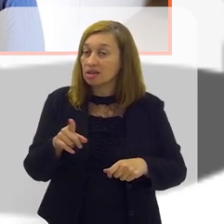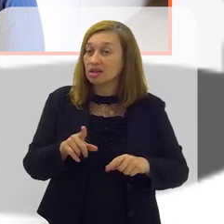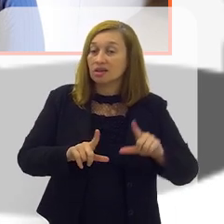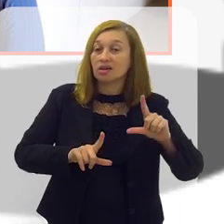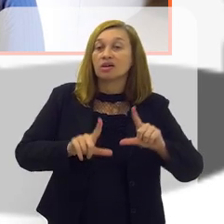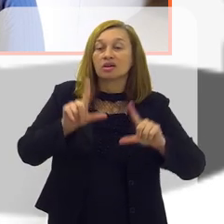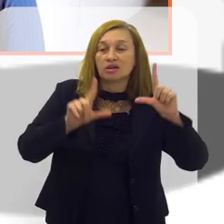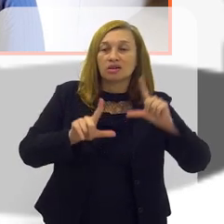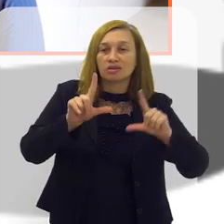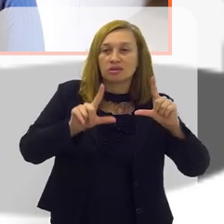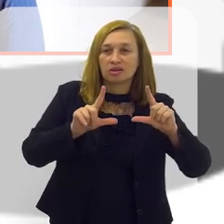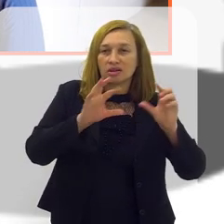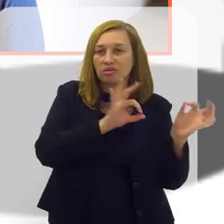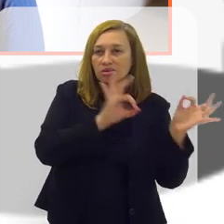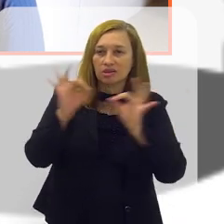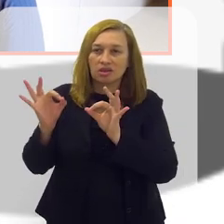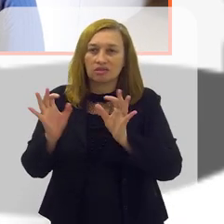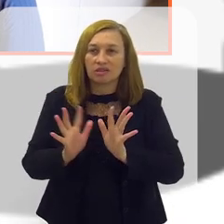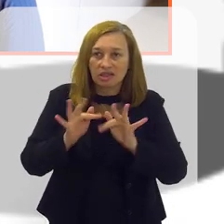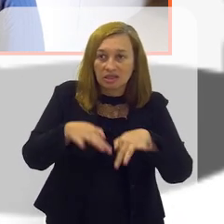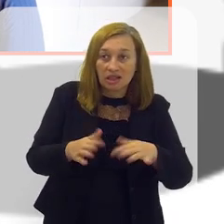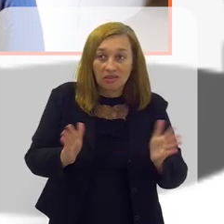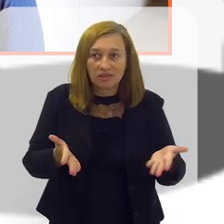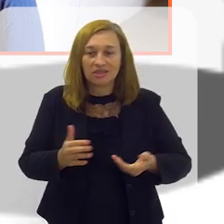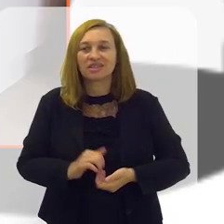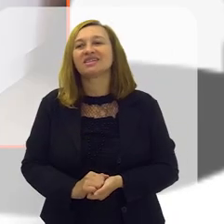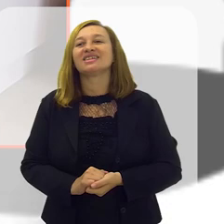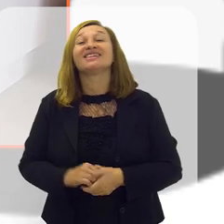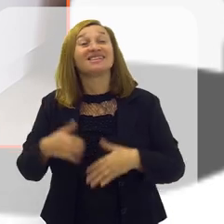quando o nosso programa, que já está acabando, acabar?